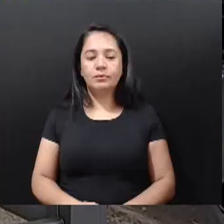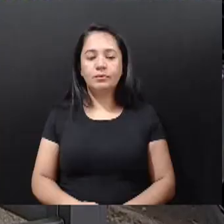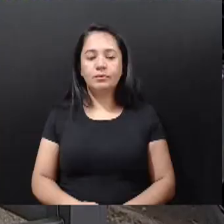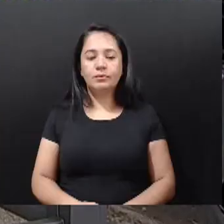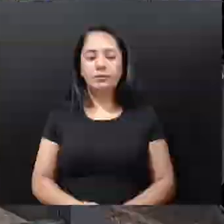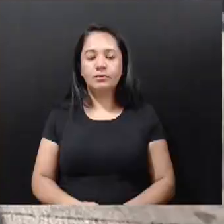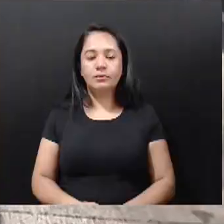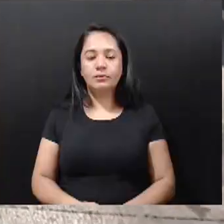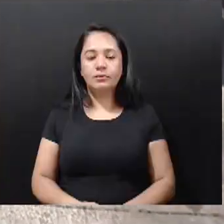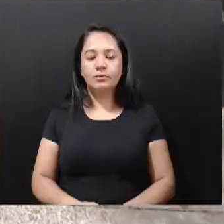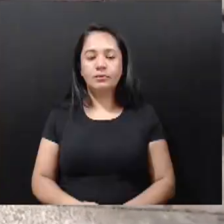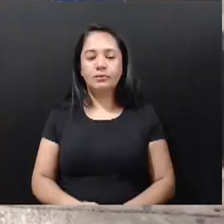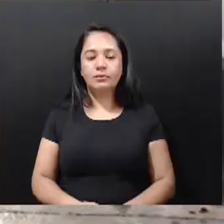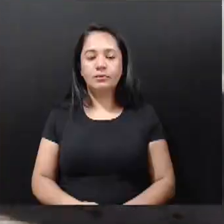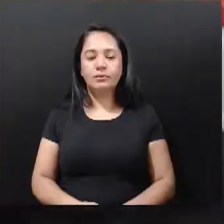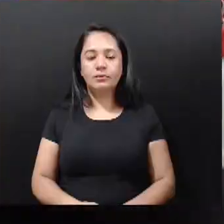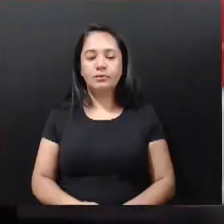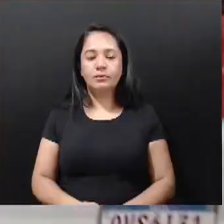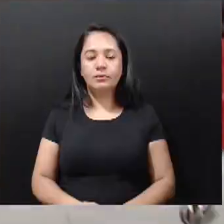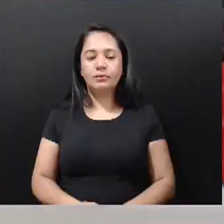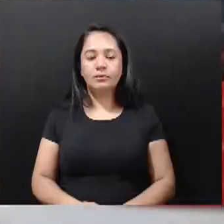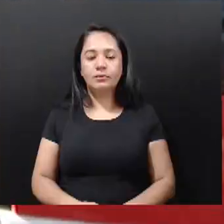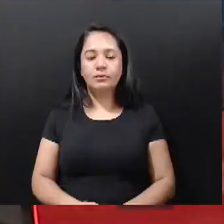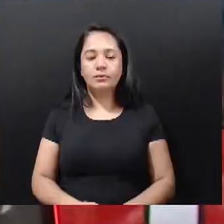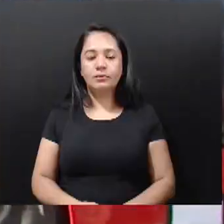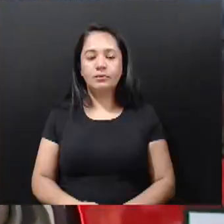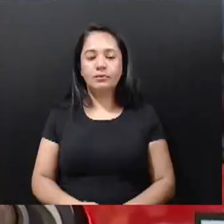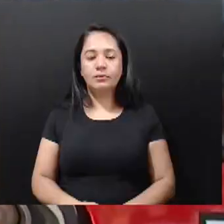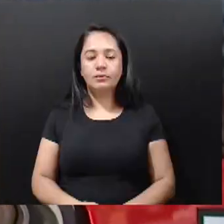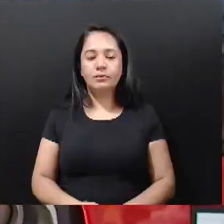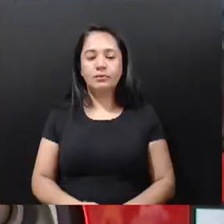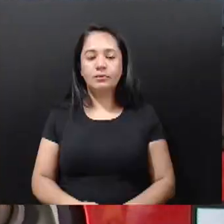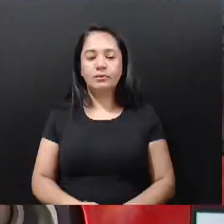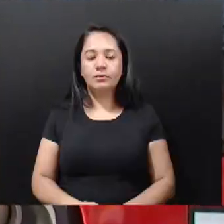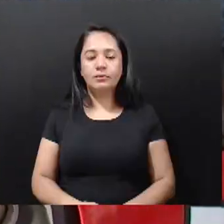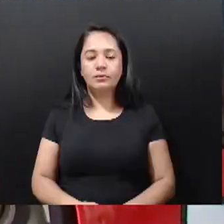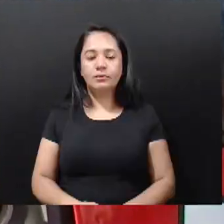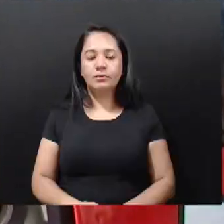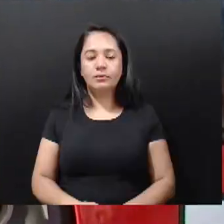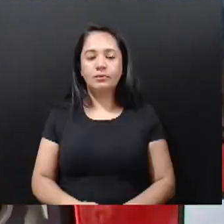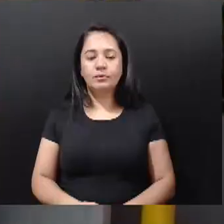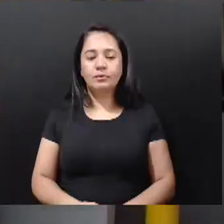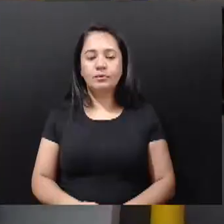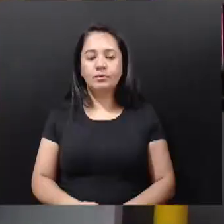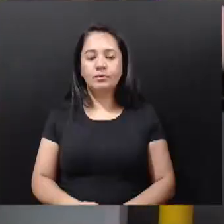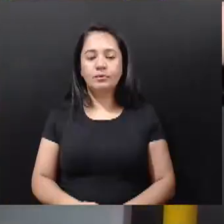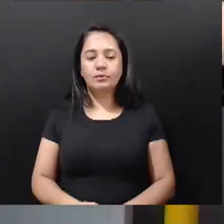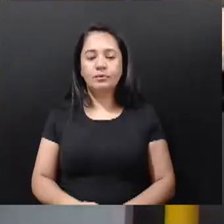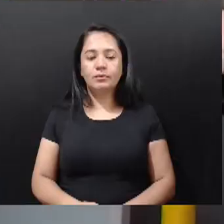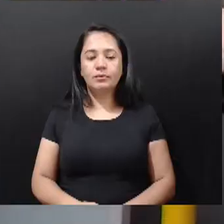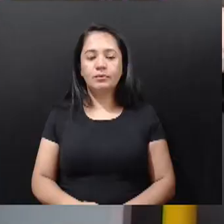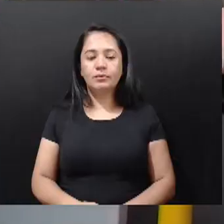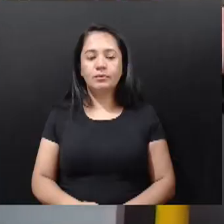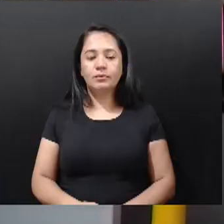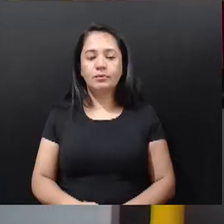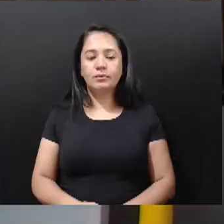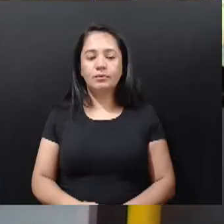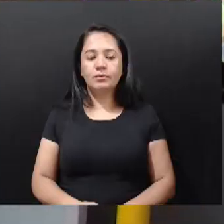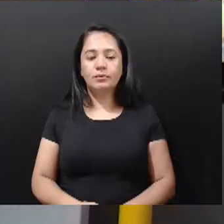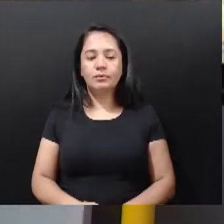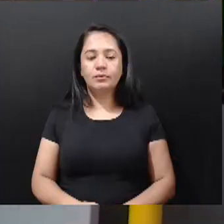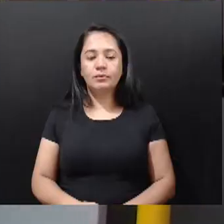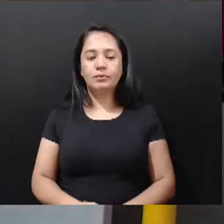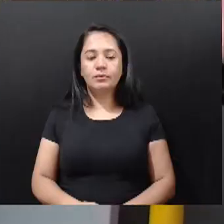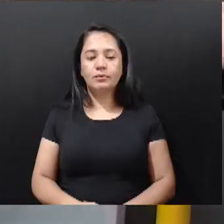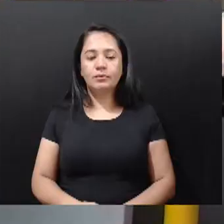do consumidor. A devolução dos valores pagos acima do limite estabelecido para a troca ou reposição do cartão nos últimos